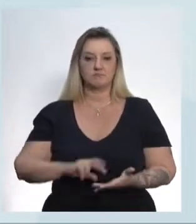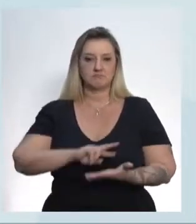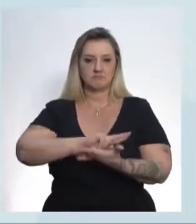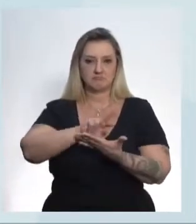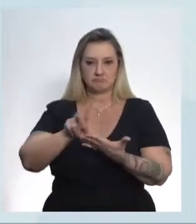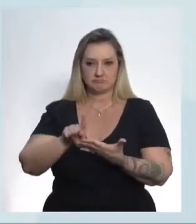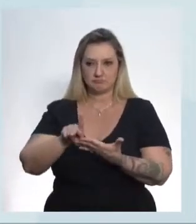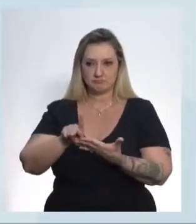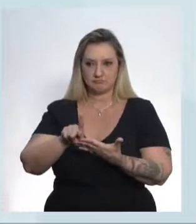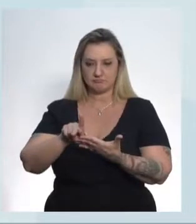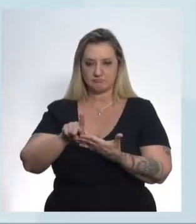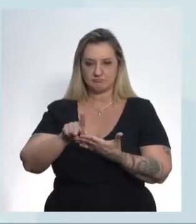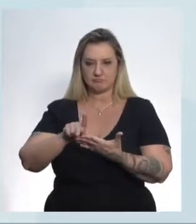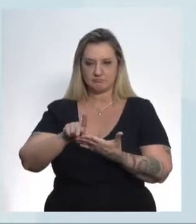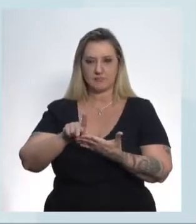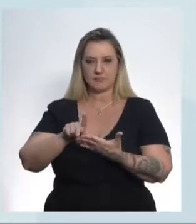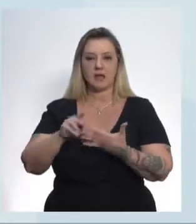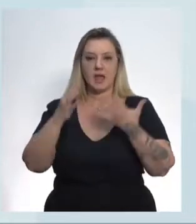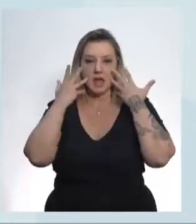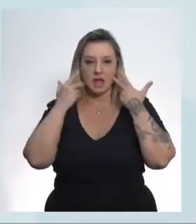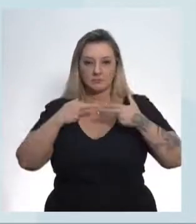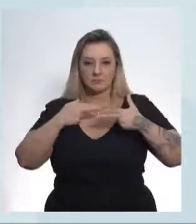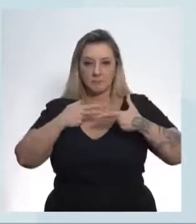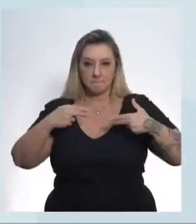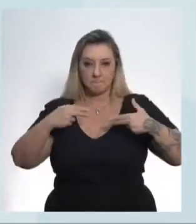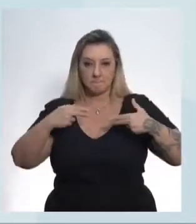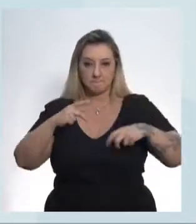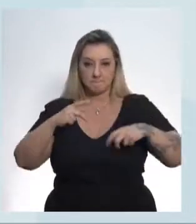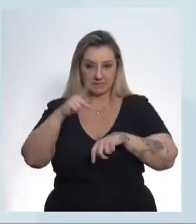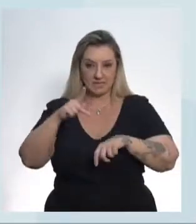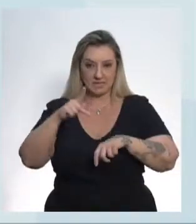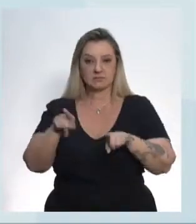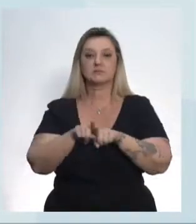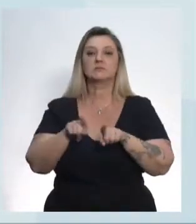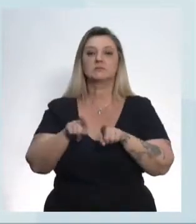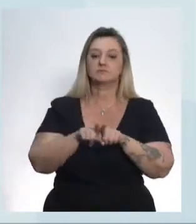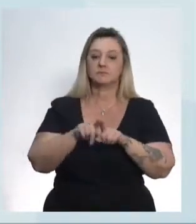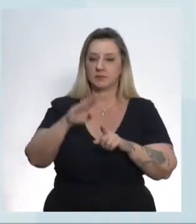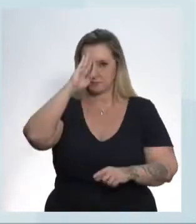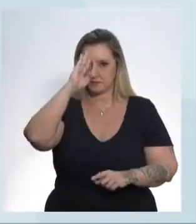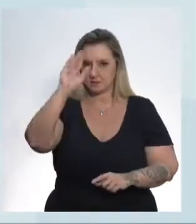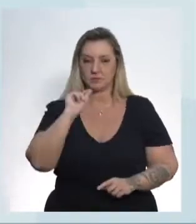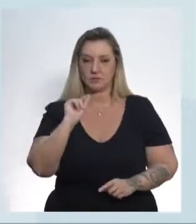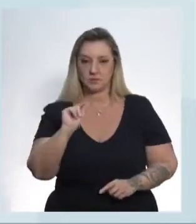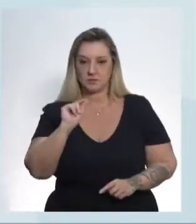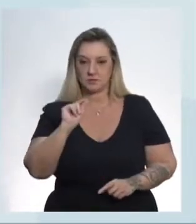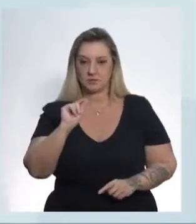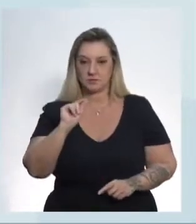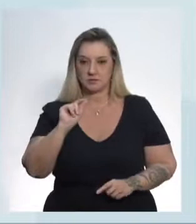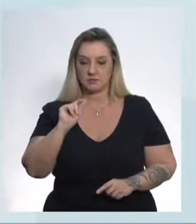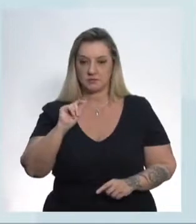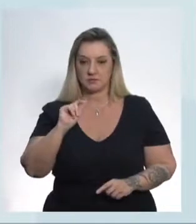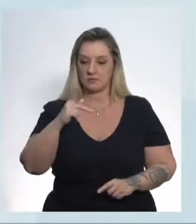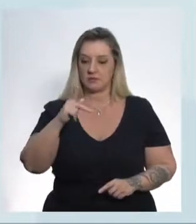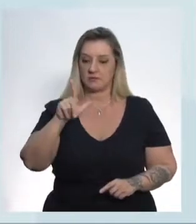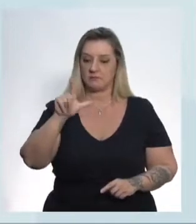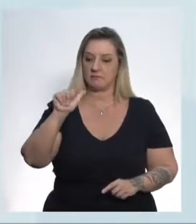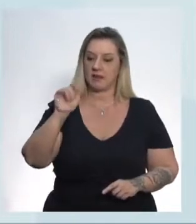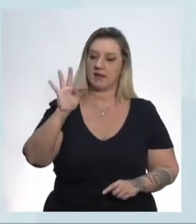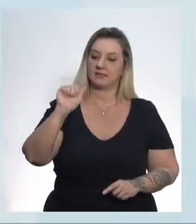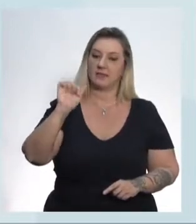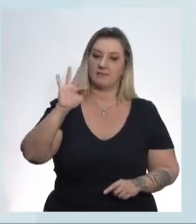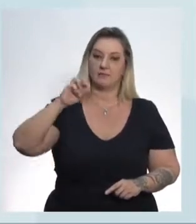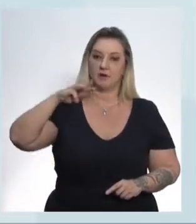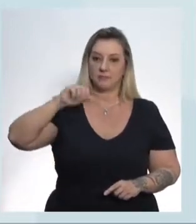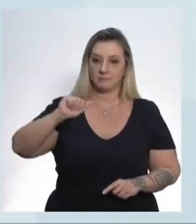com espécies de animais e recursos minerais, né? E principalmente, né, a gente, quando fala em plataforma continental, a gente acaba lembrando